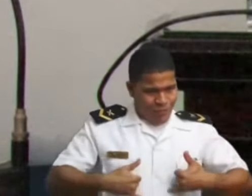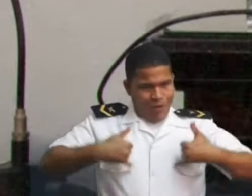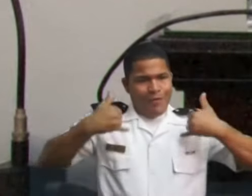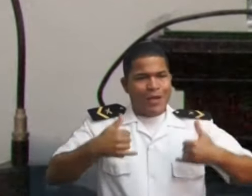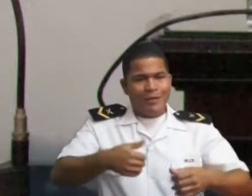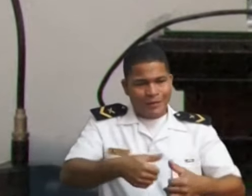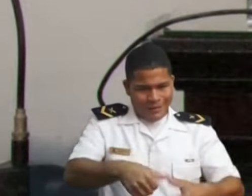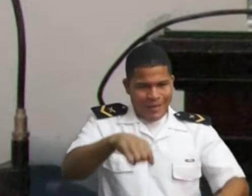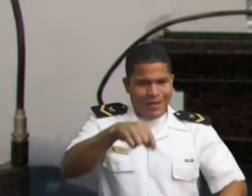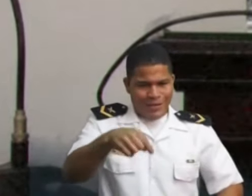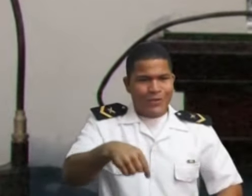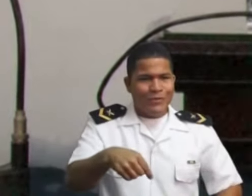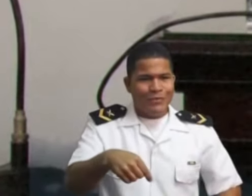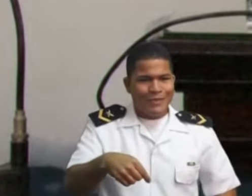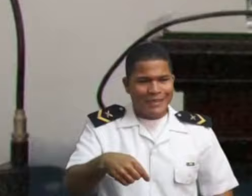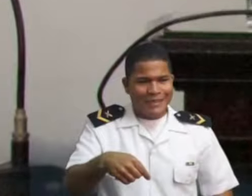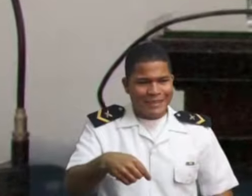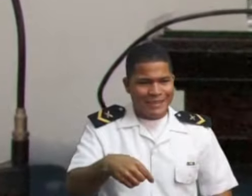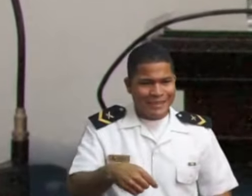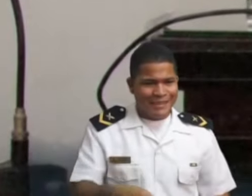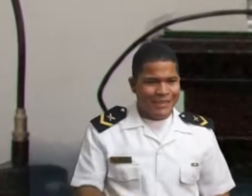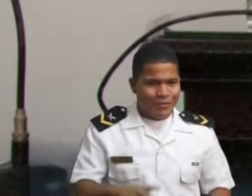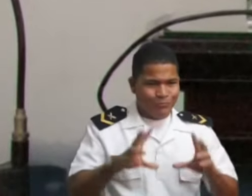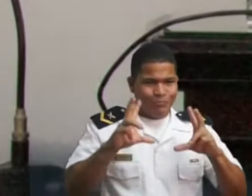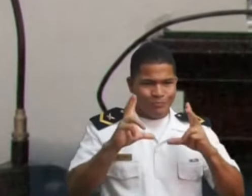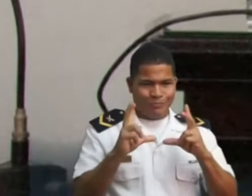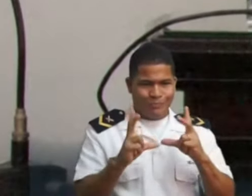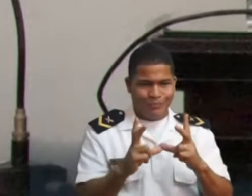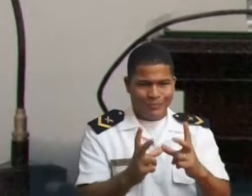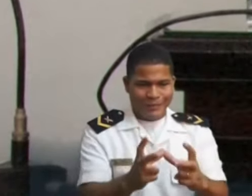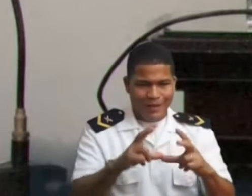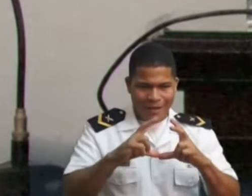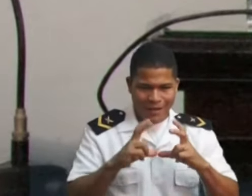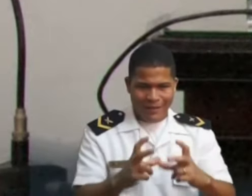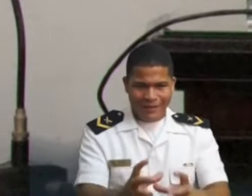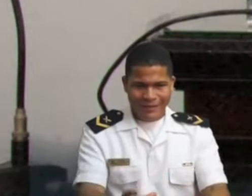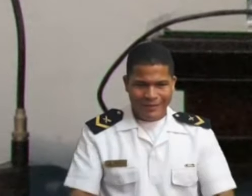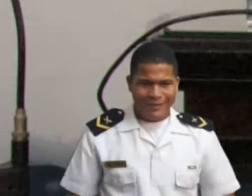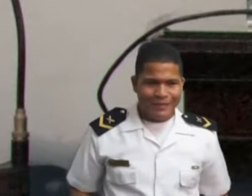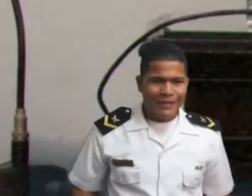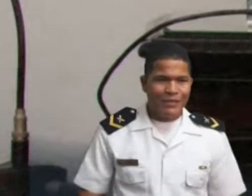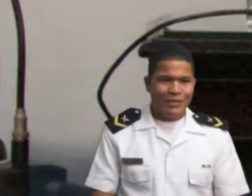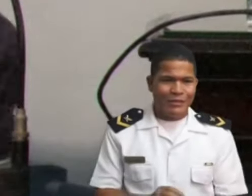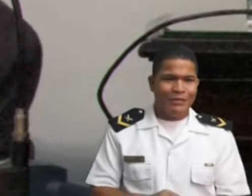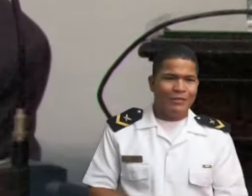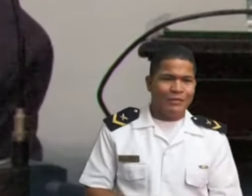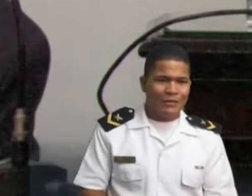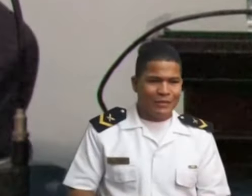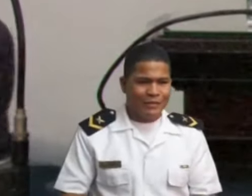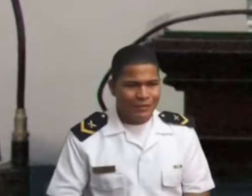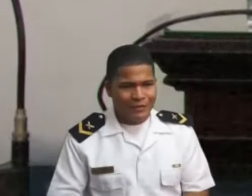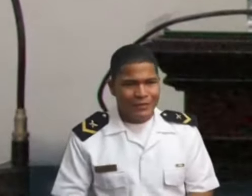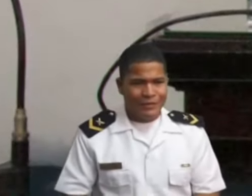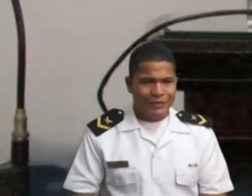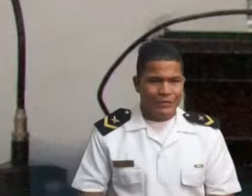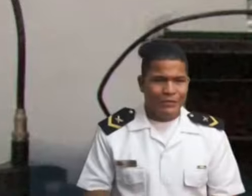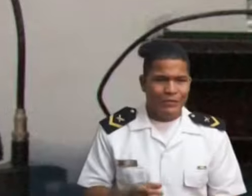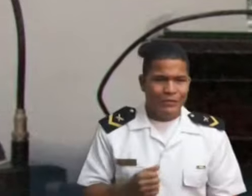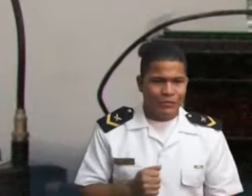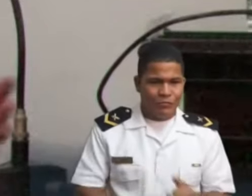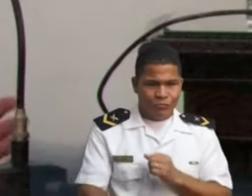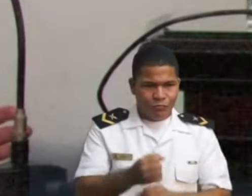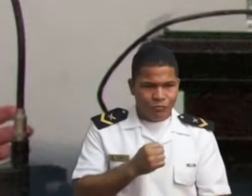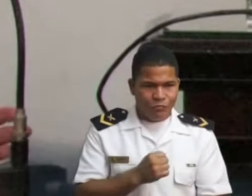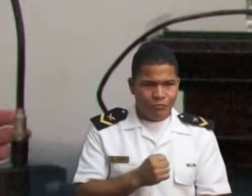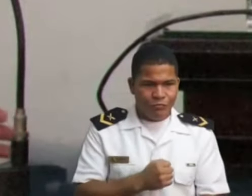estar aqui hoje nessa sessão solene e que fui convidado pelo juiz presidente, pelos demais juízes.